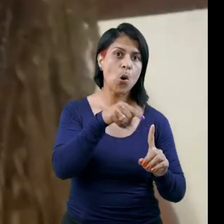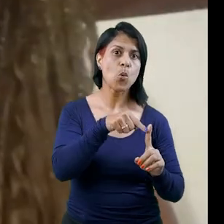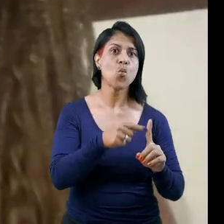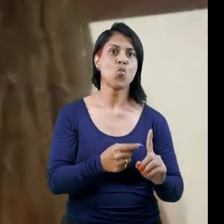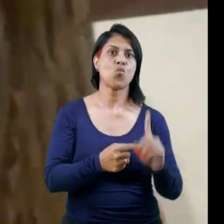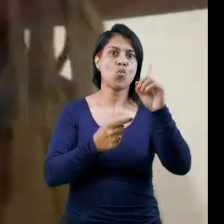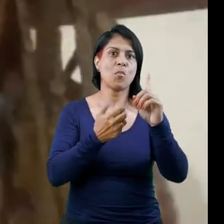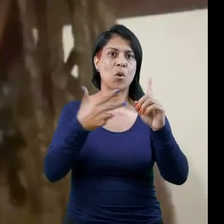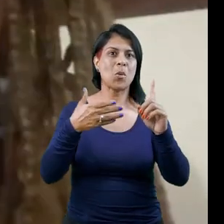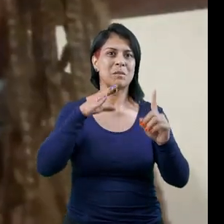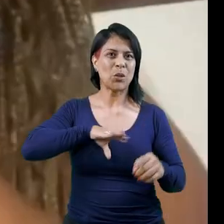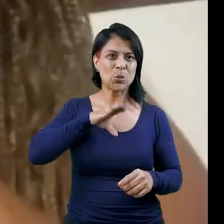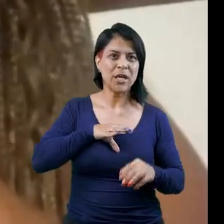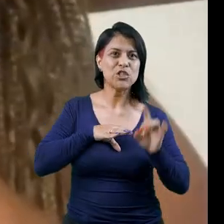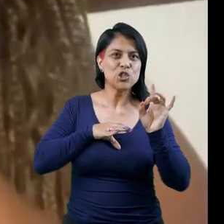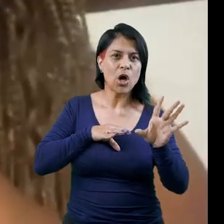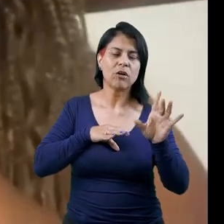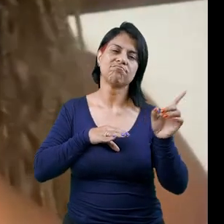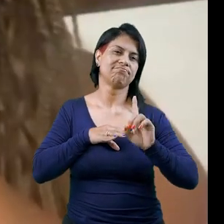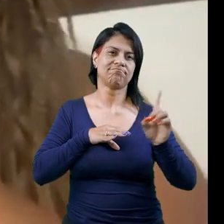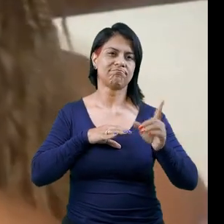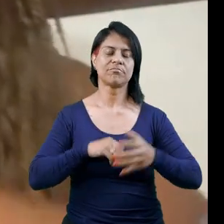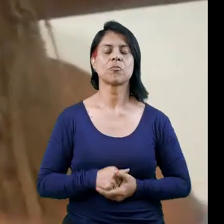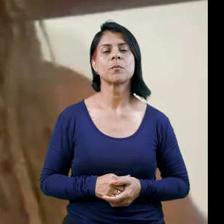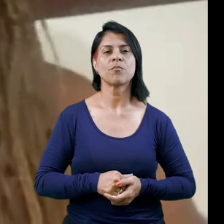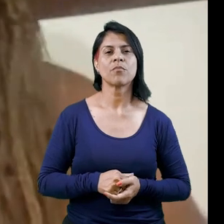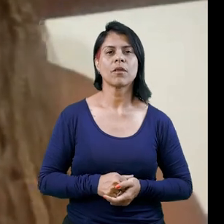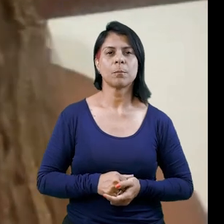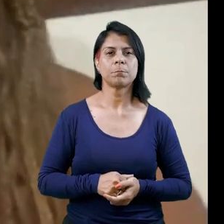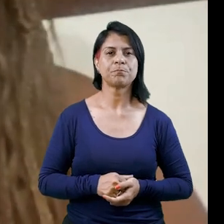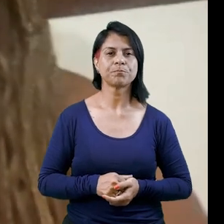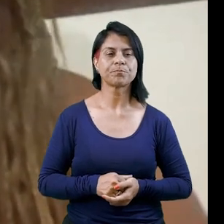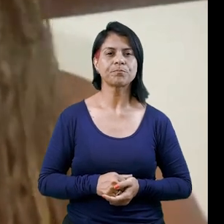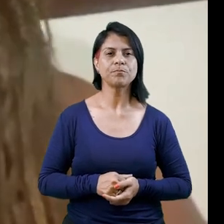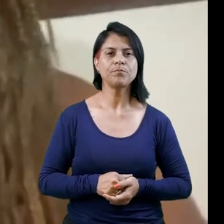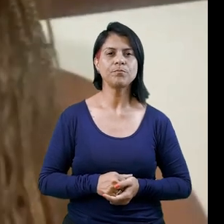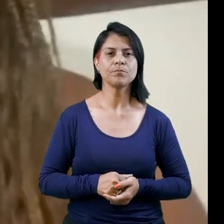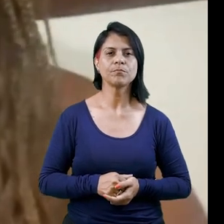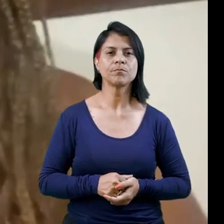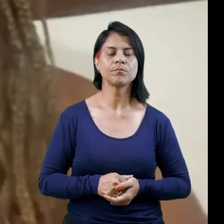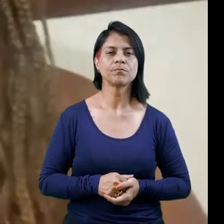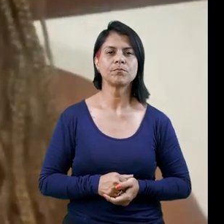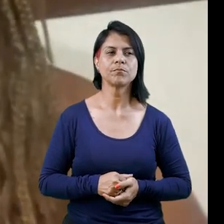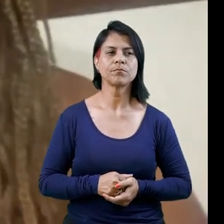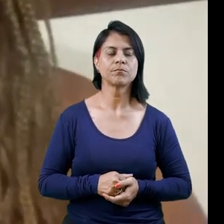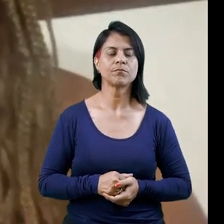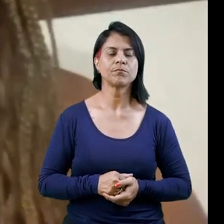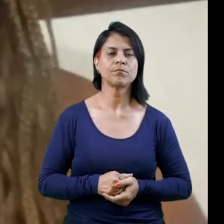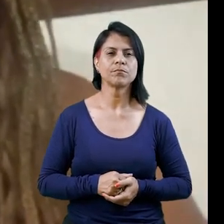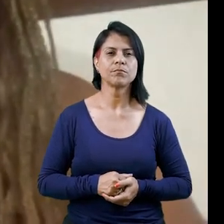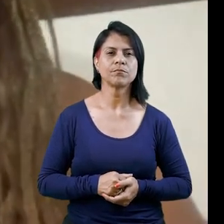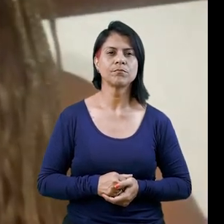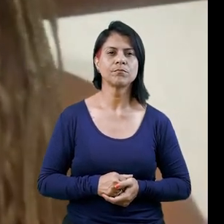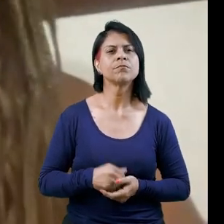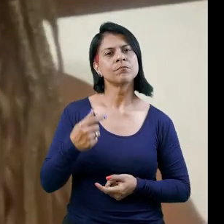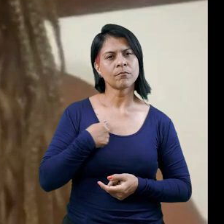vinculadas à língua portuguesa. Eu preparei eu acho que hoje a gente está aqui para